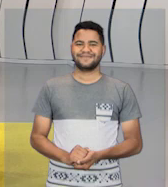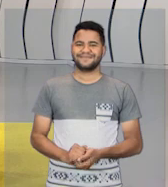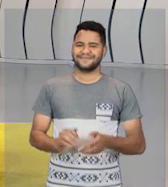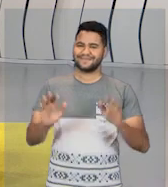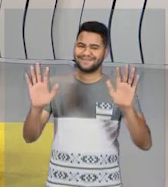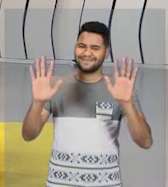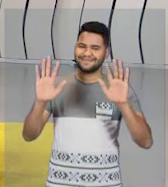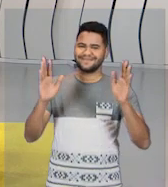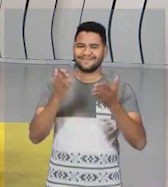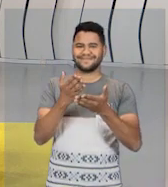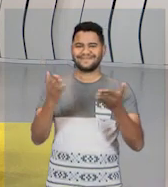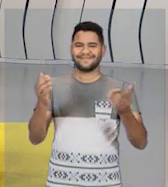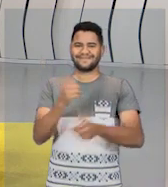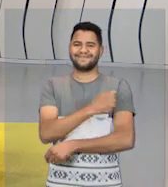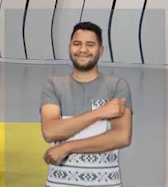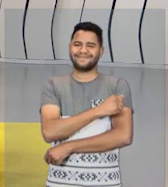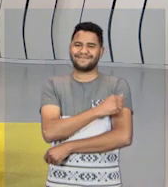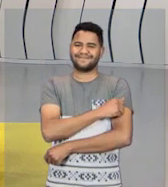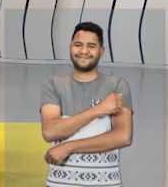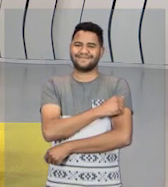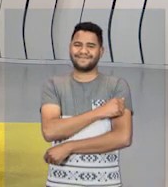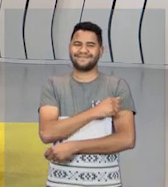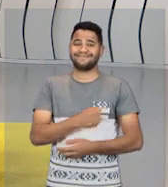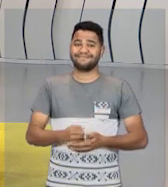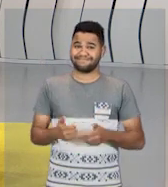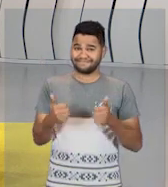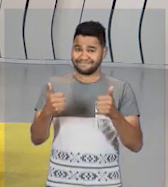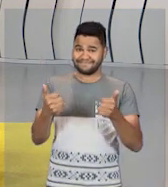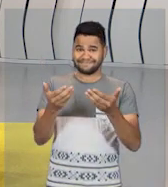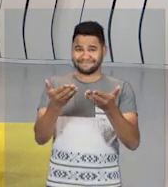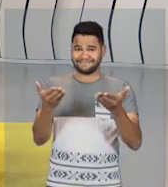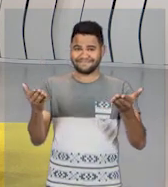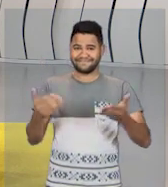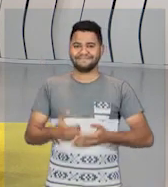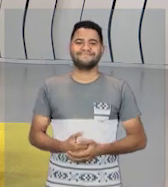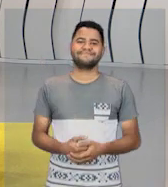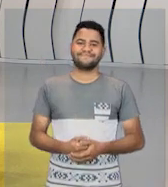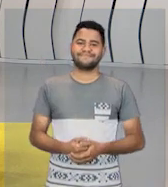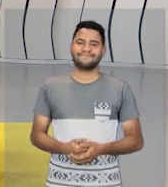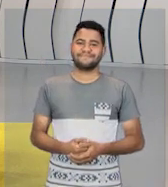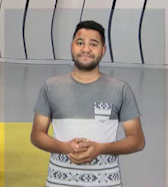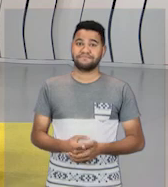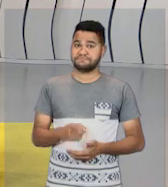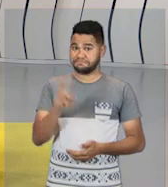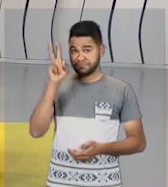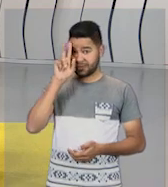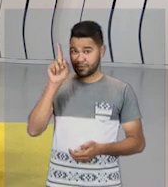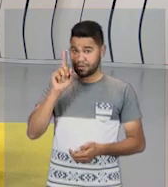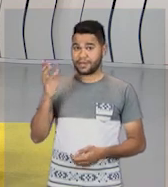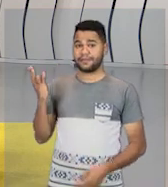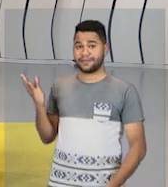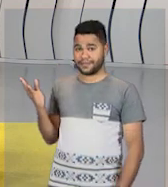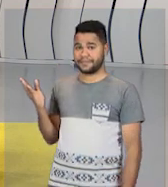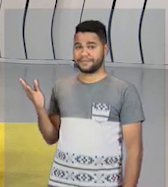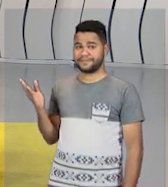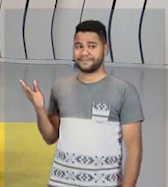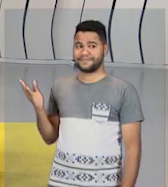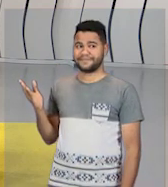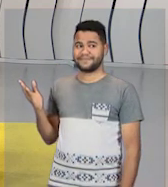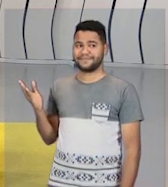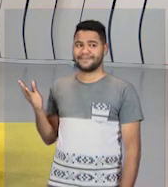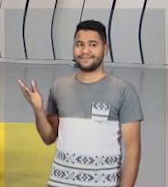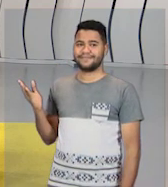Olá queridos alunos e alunas tudo bem com vocês para quem não se lembra meu nome